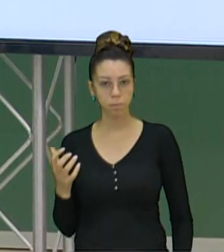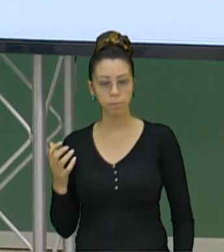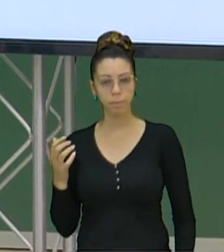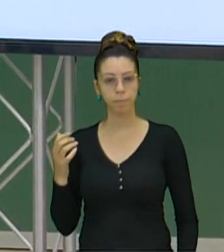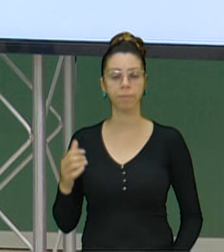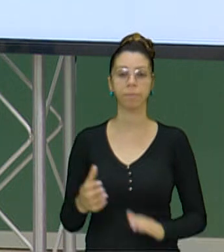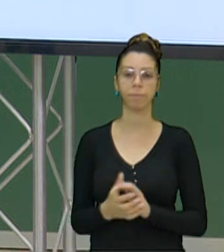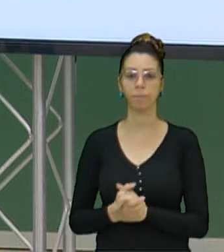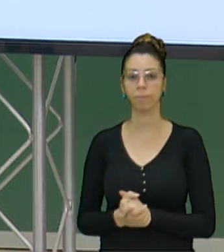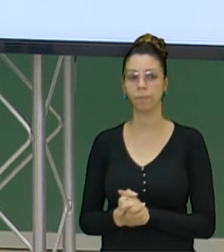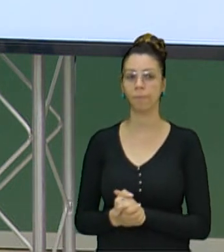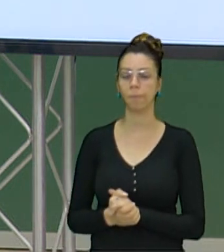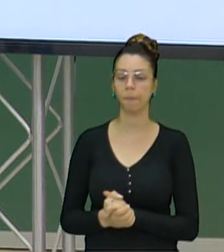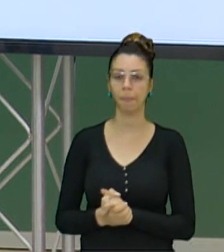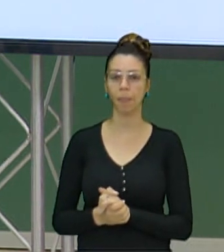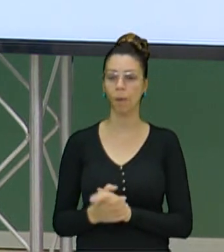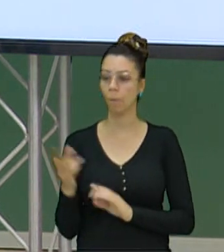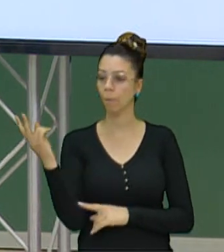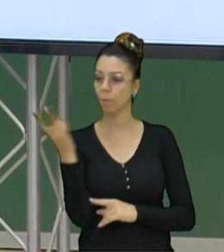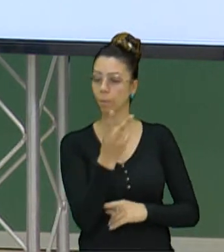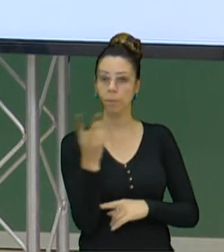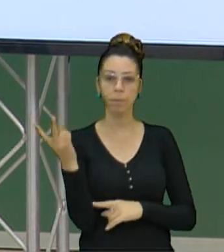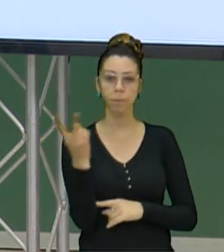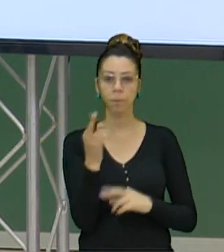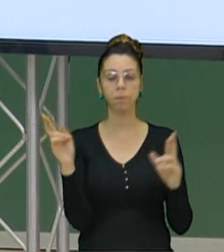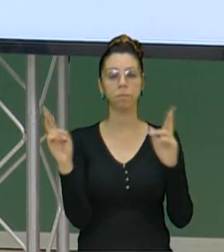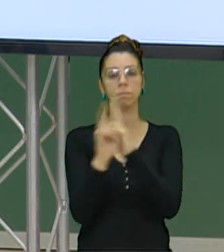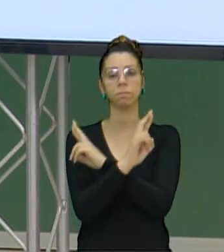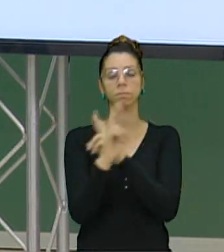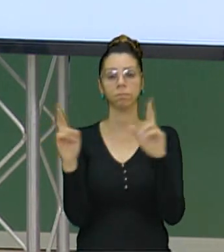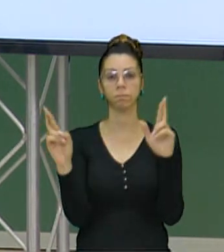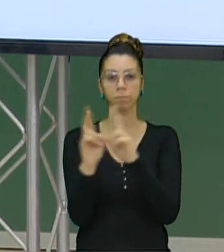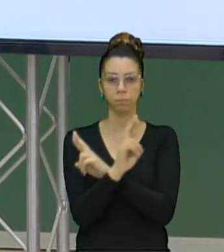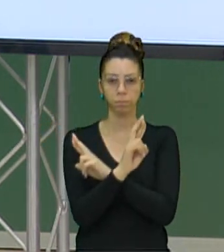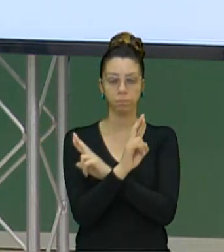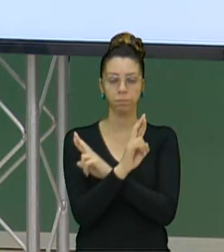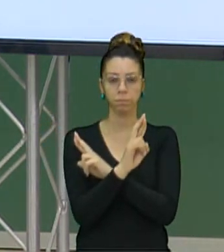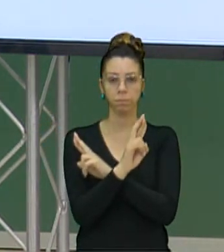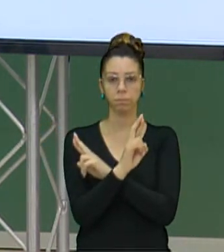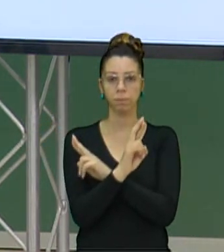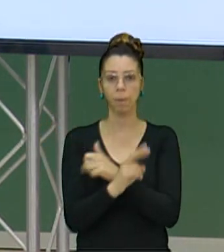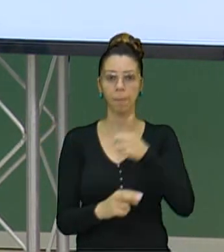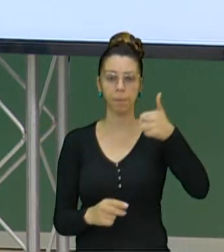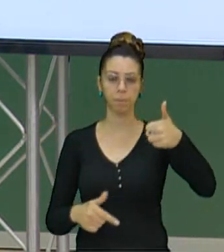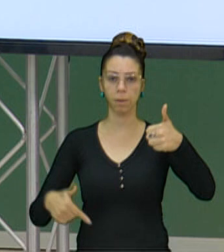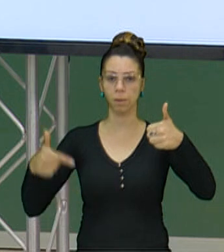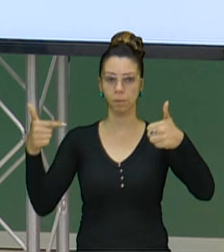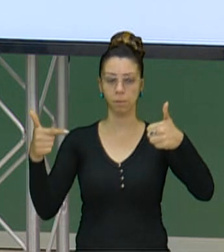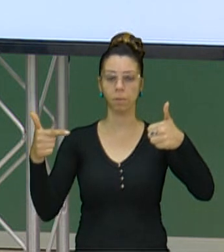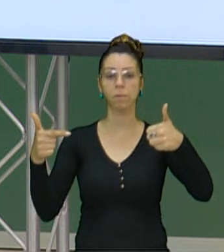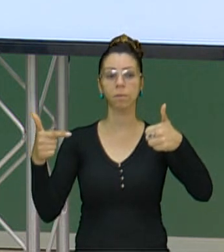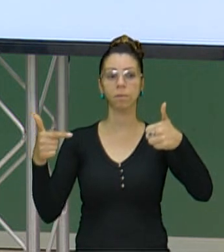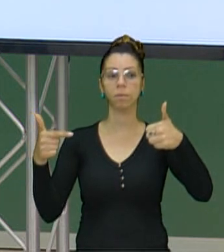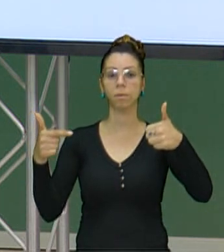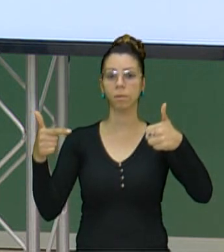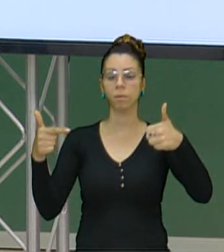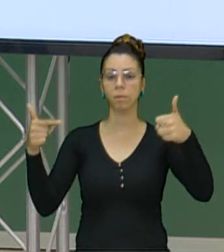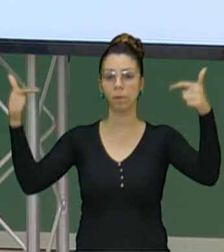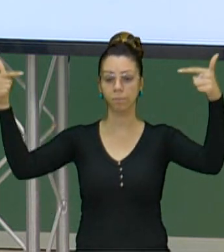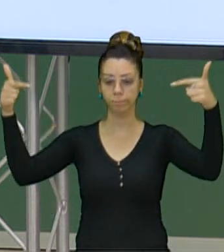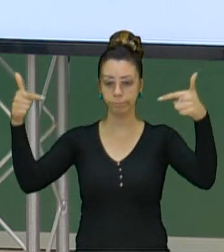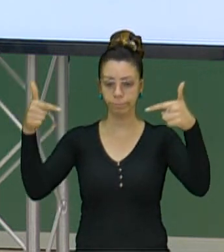Newtinho. Somando, né, relacionando as duas leis de Newton, essas duas equações, nós temos essa equação aqui